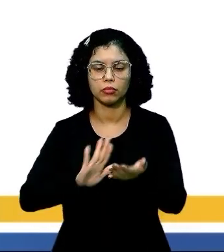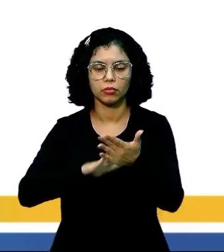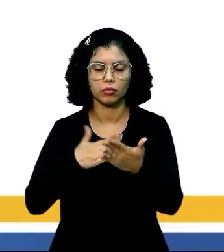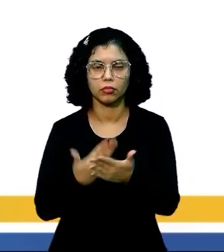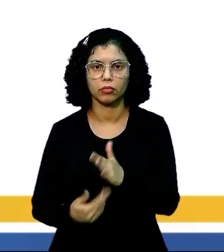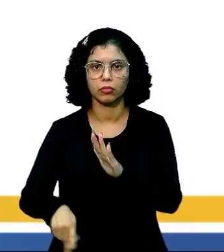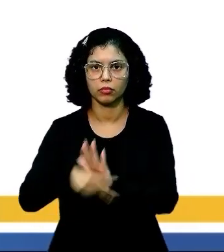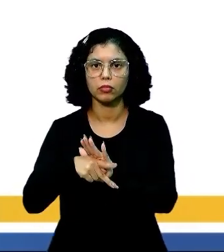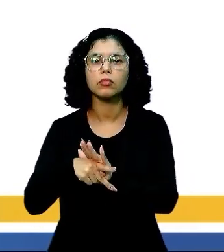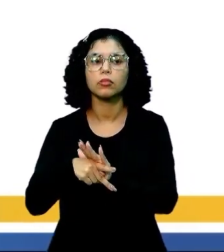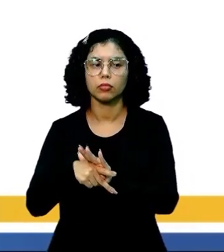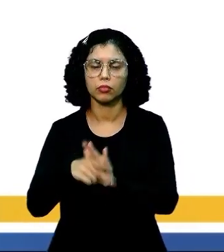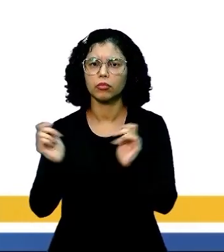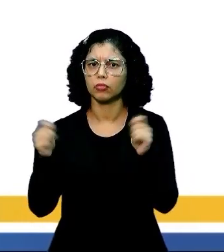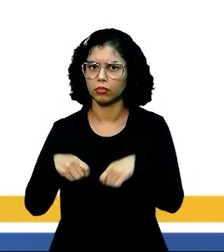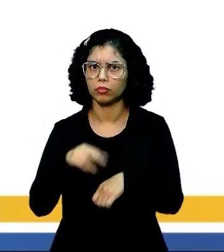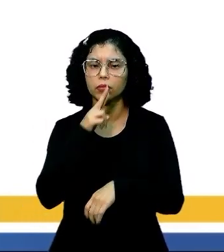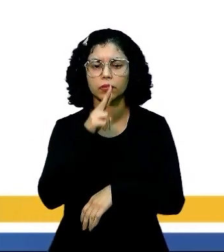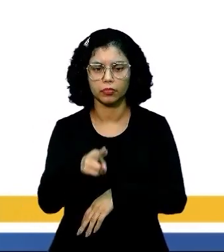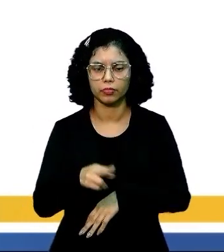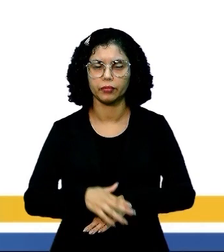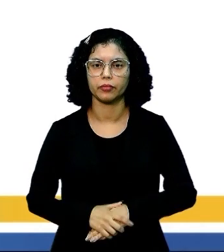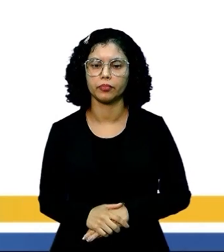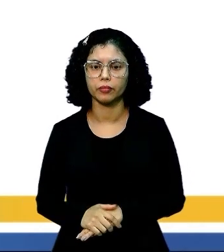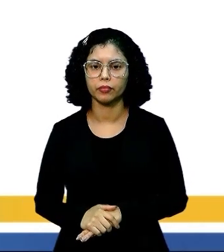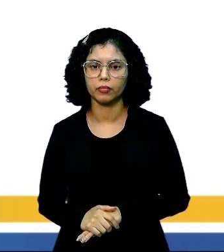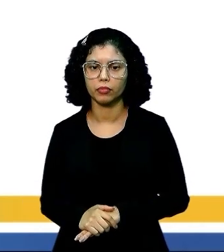de uma maneira que seja possível a sua interpretação.